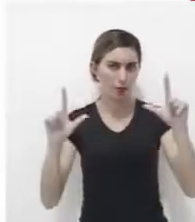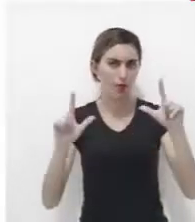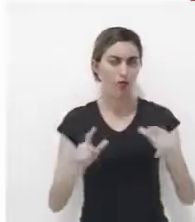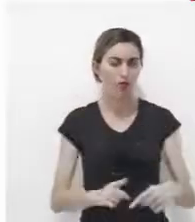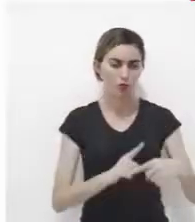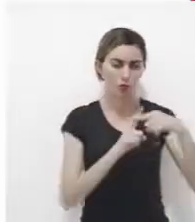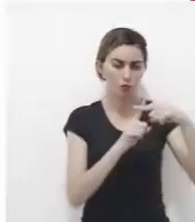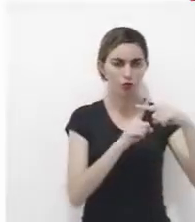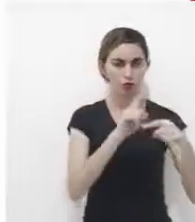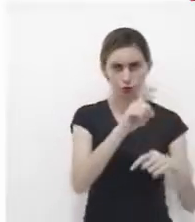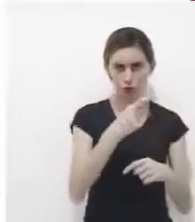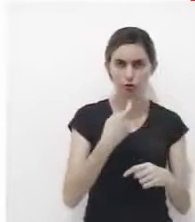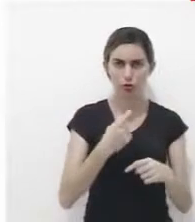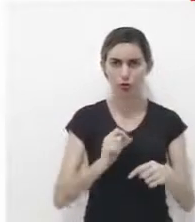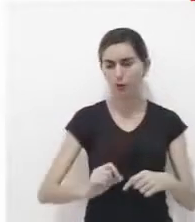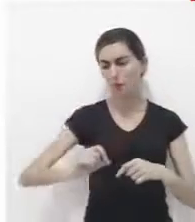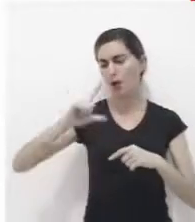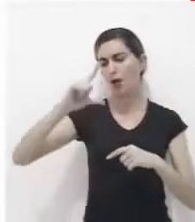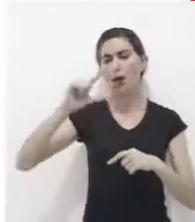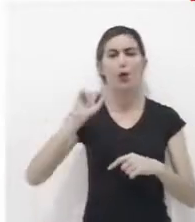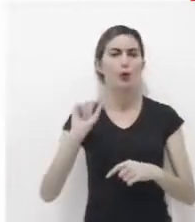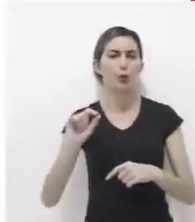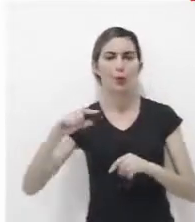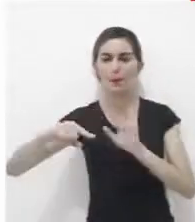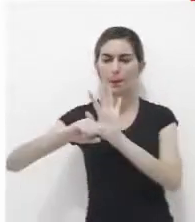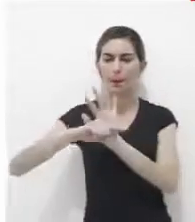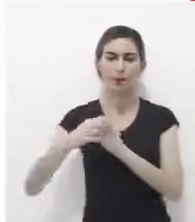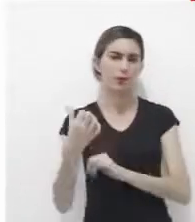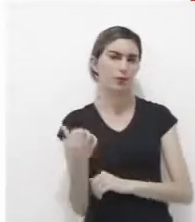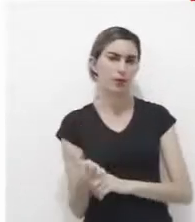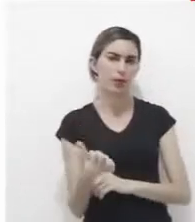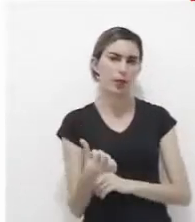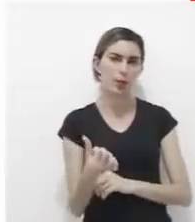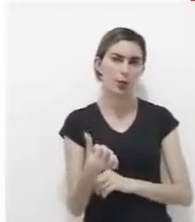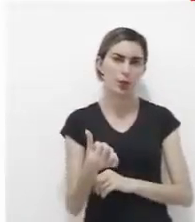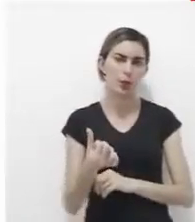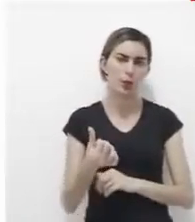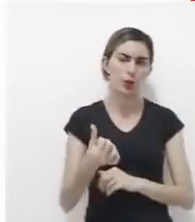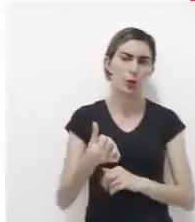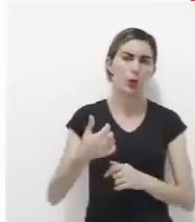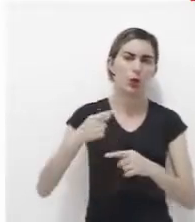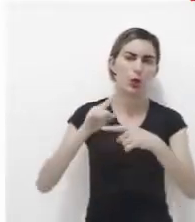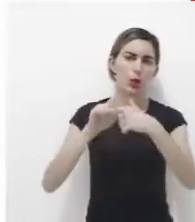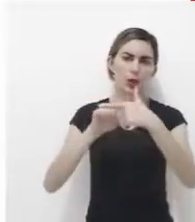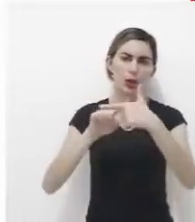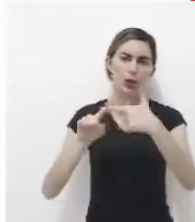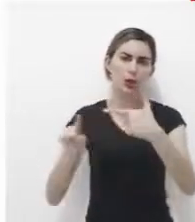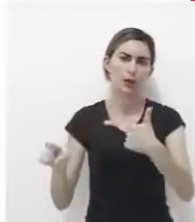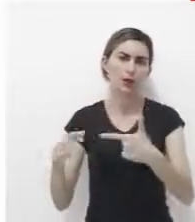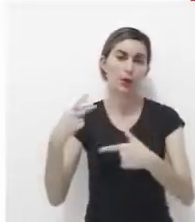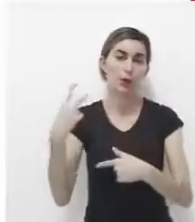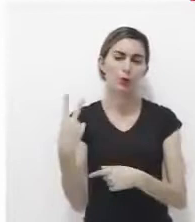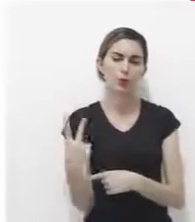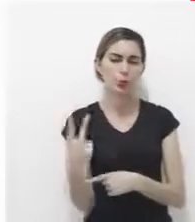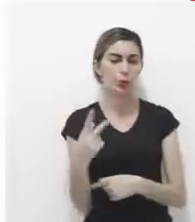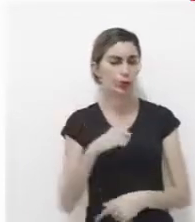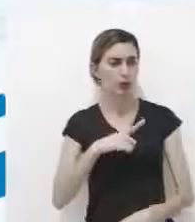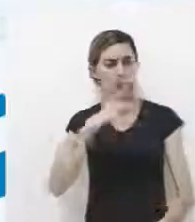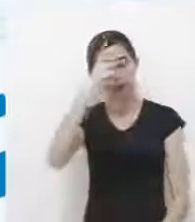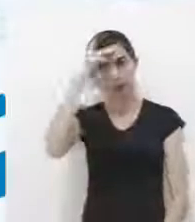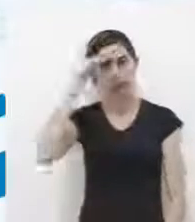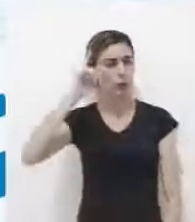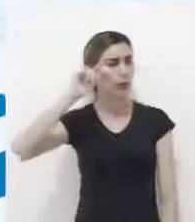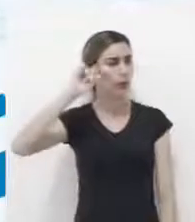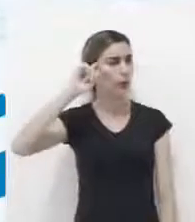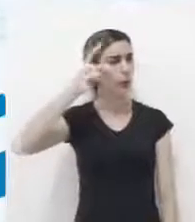sua telinha? X é maior que menos 6 dividido por 2. Tem gente que tem